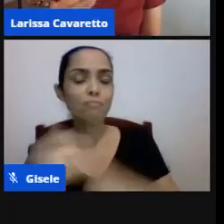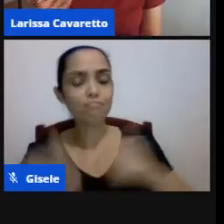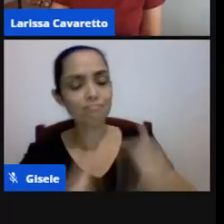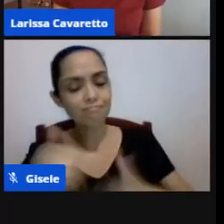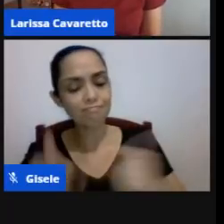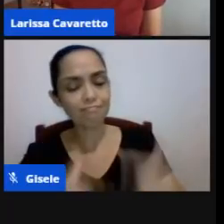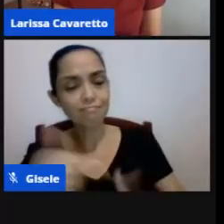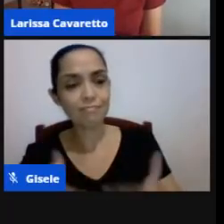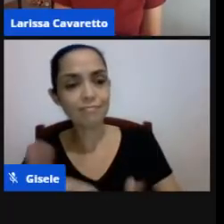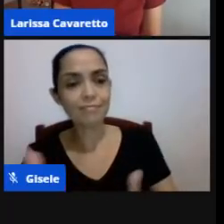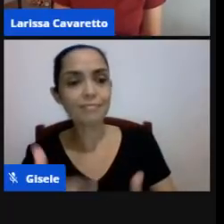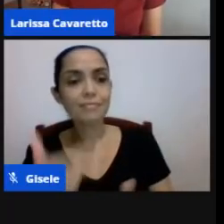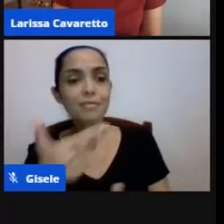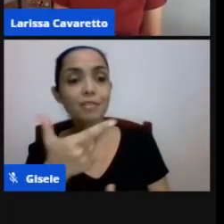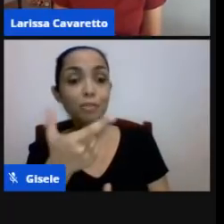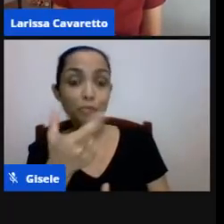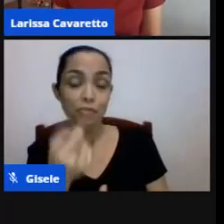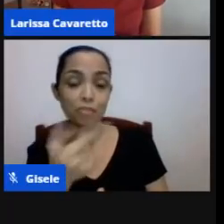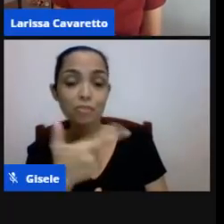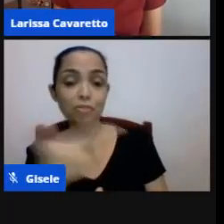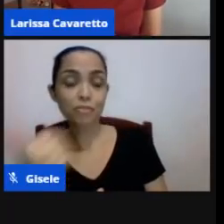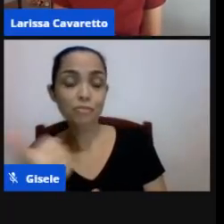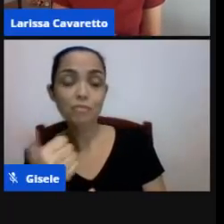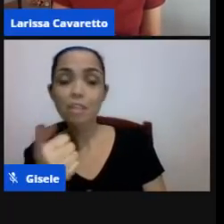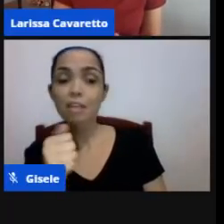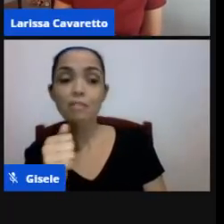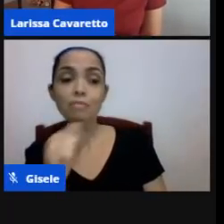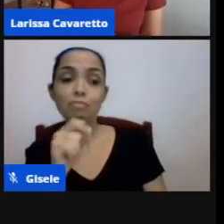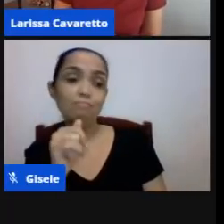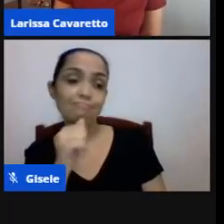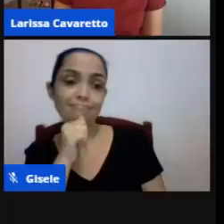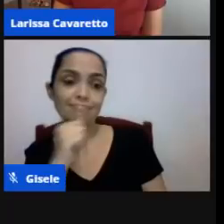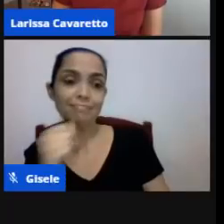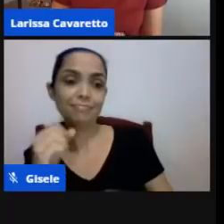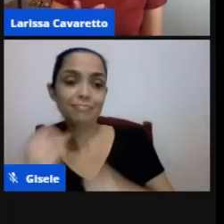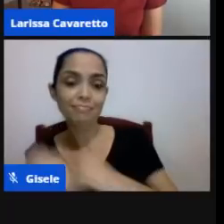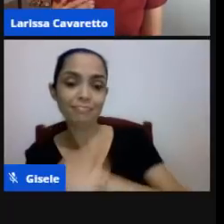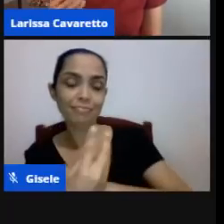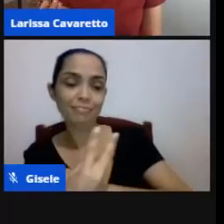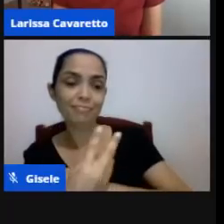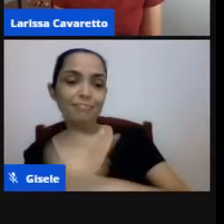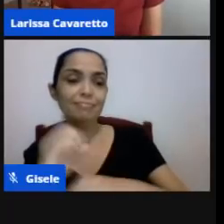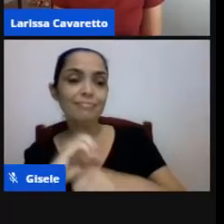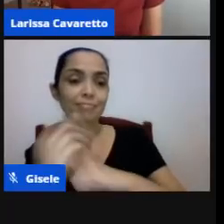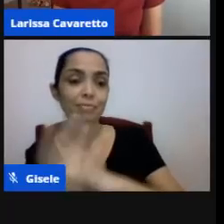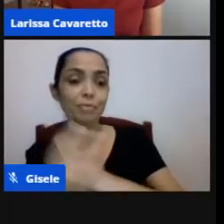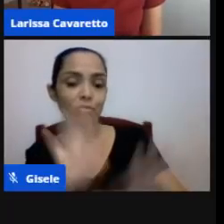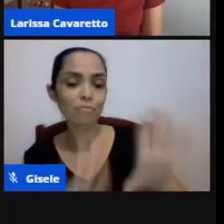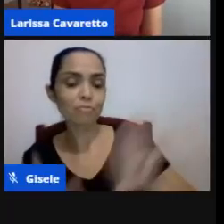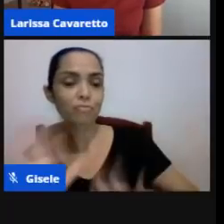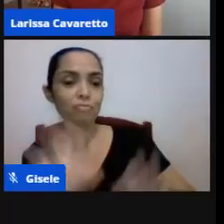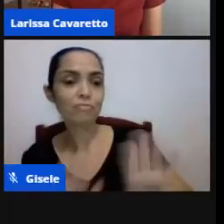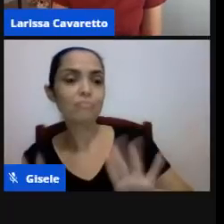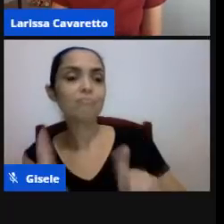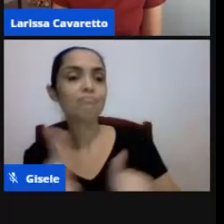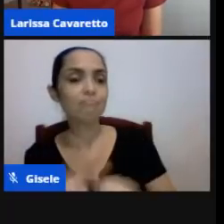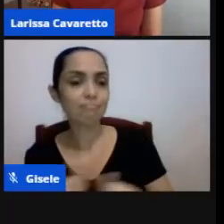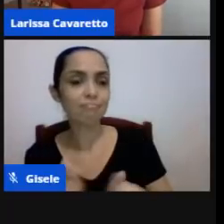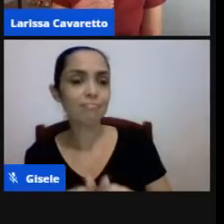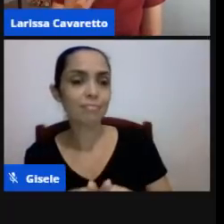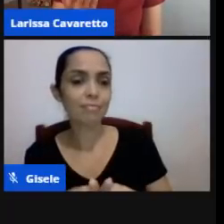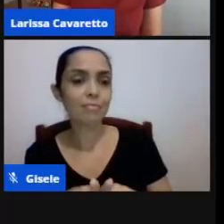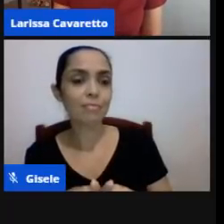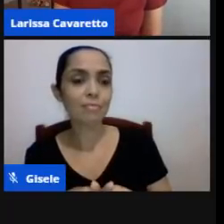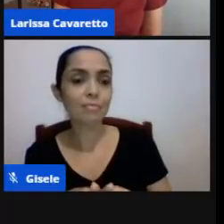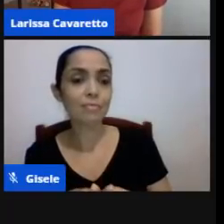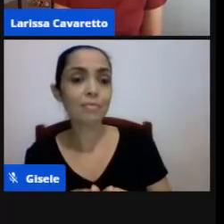mais janeiro de 2021 trabalhando, e não peguei a Covid porque eu tomei os devidos cuidados. Então, se forem tomados os devidos cuidados,